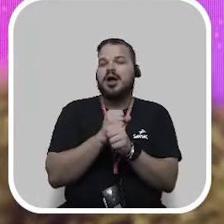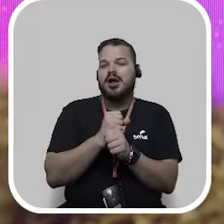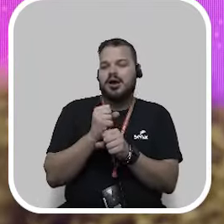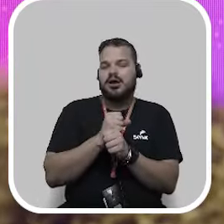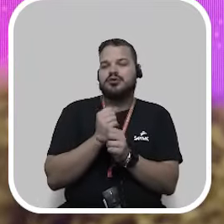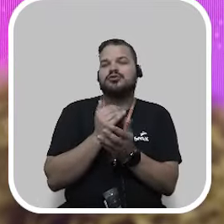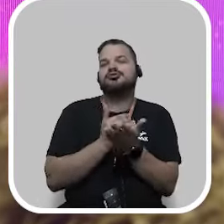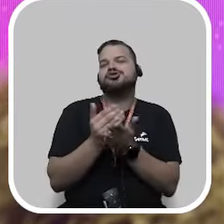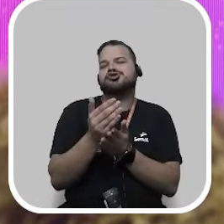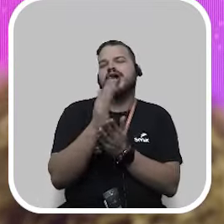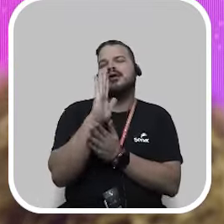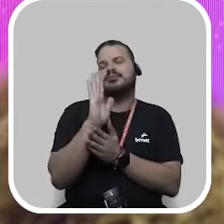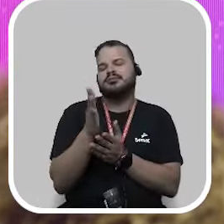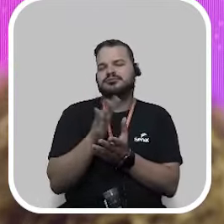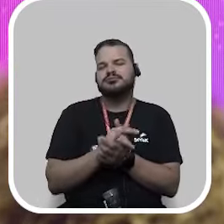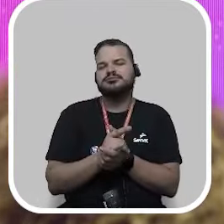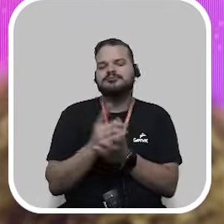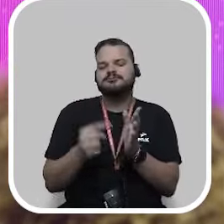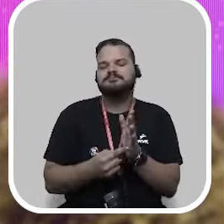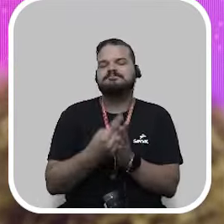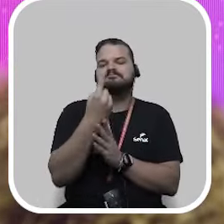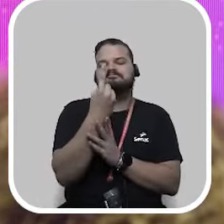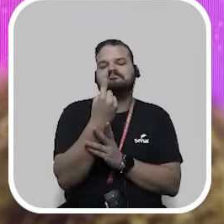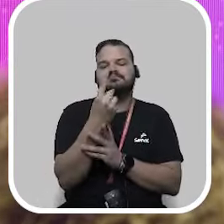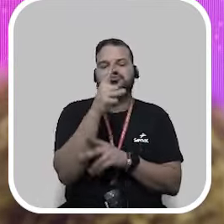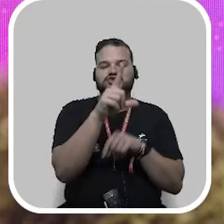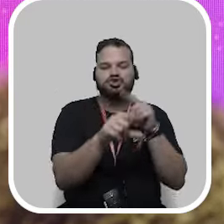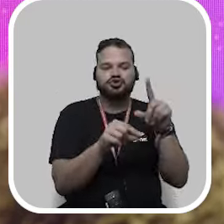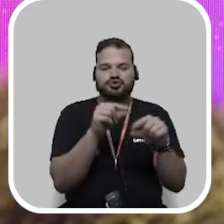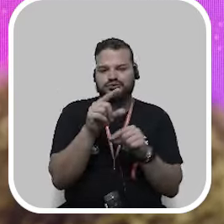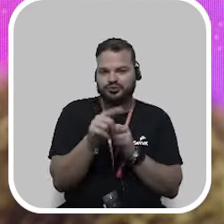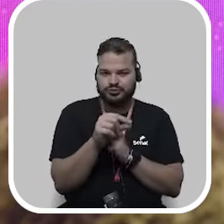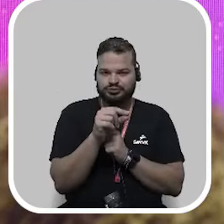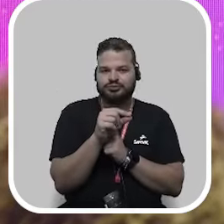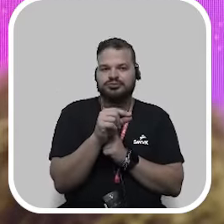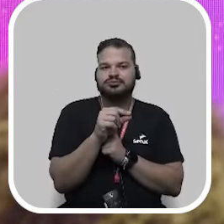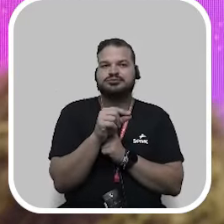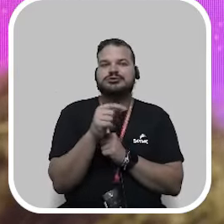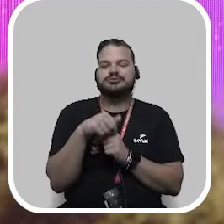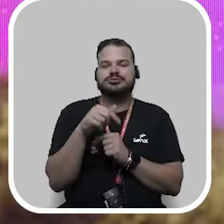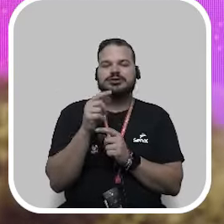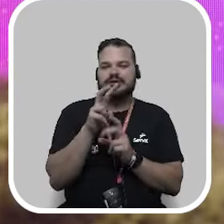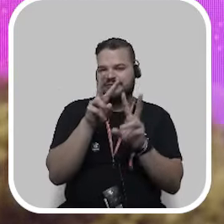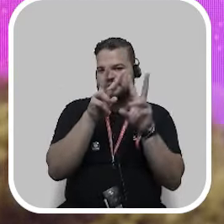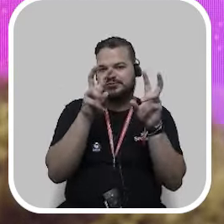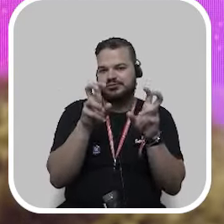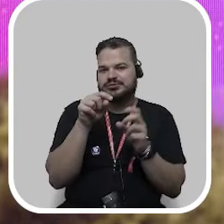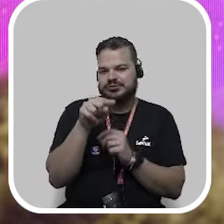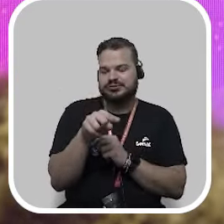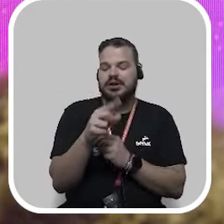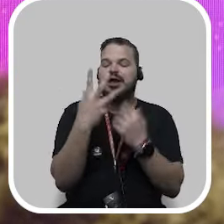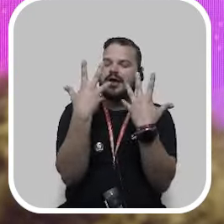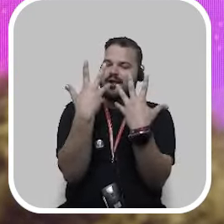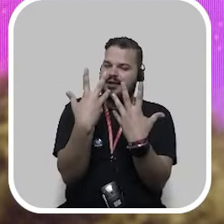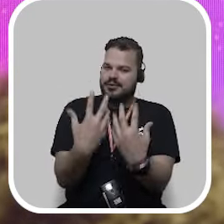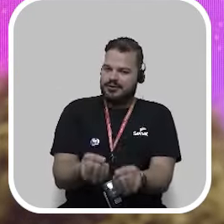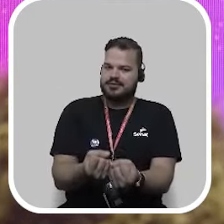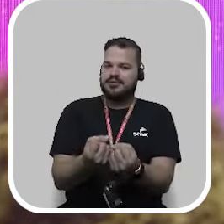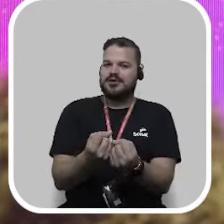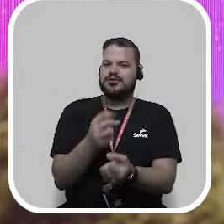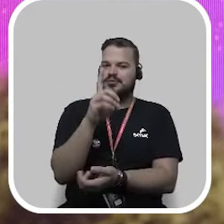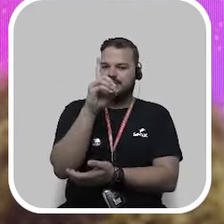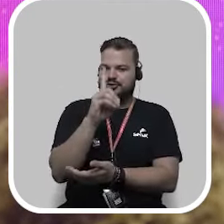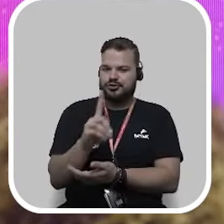se iniciou o primeiro momento é a escolha do enredo eh você leva um tema esse tema é aceito por uma